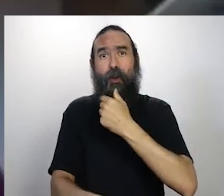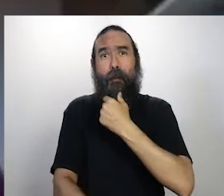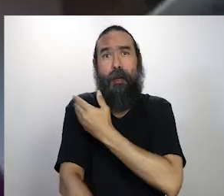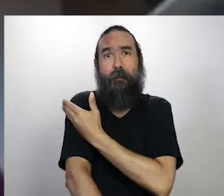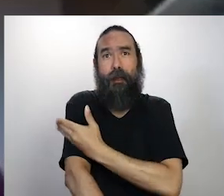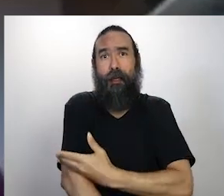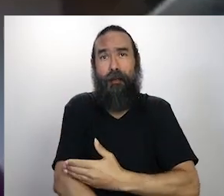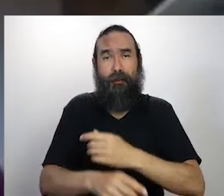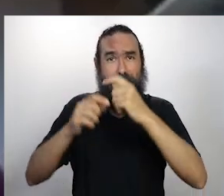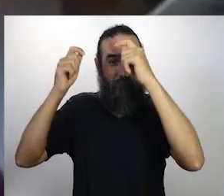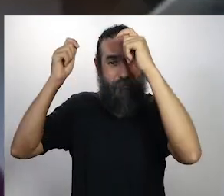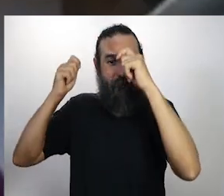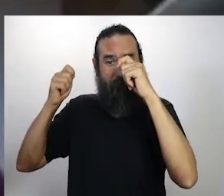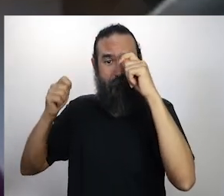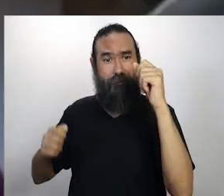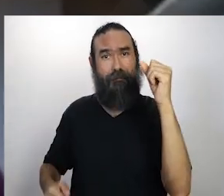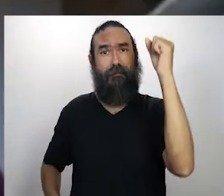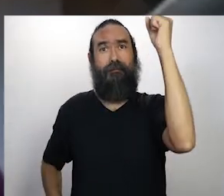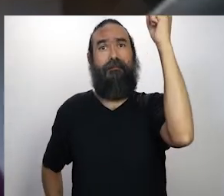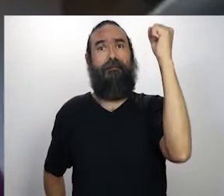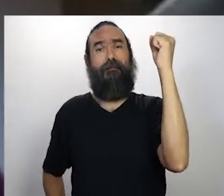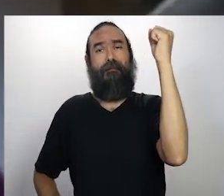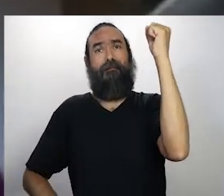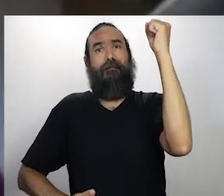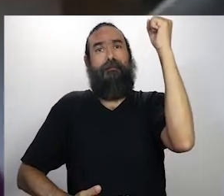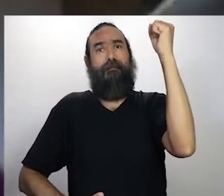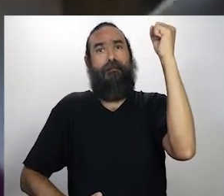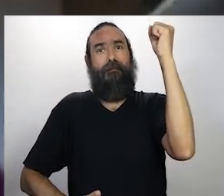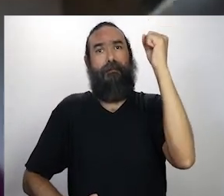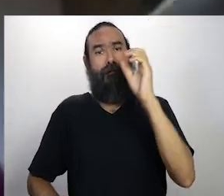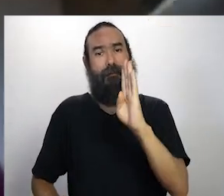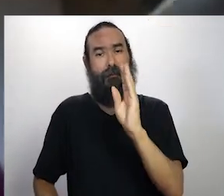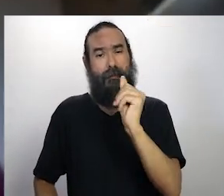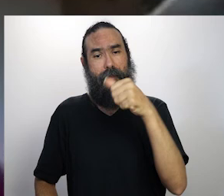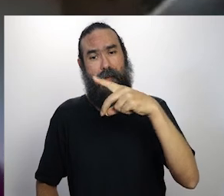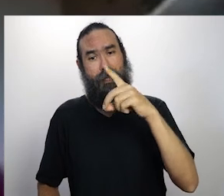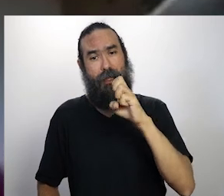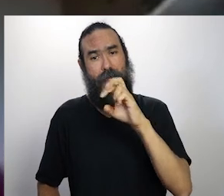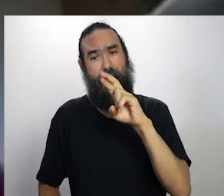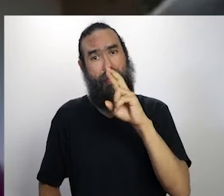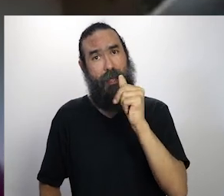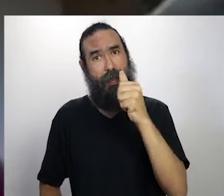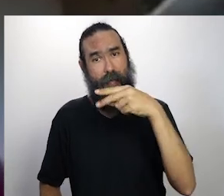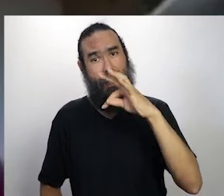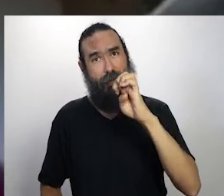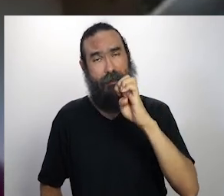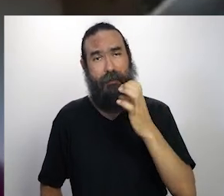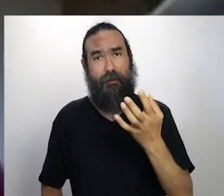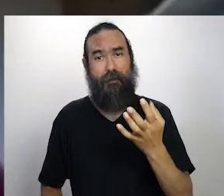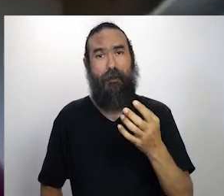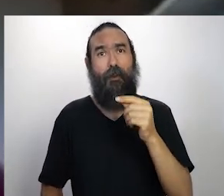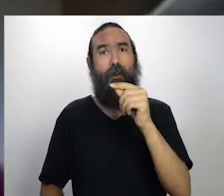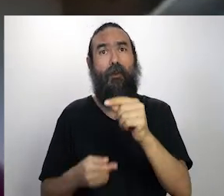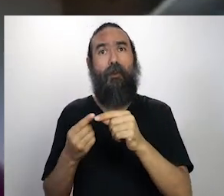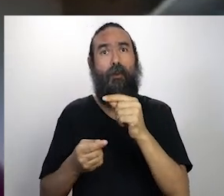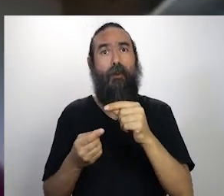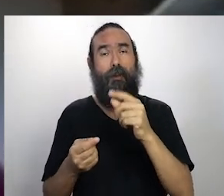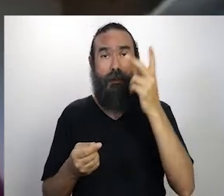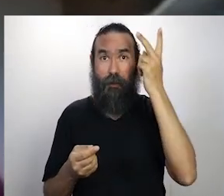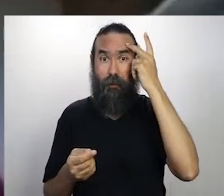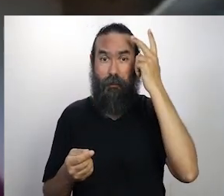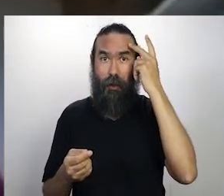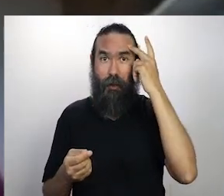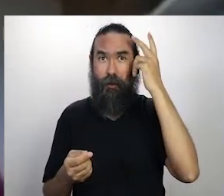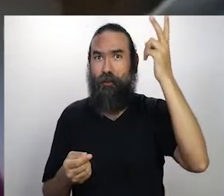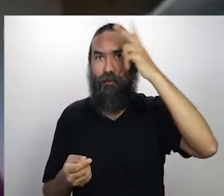com um período da história do Brasil, que é a Primeira República, com uma preocupação expansionista mesmo,